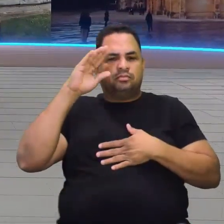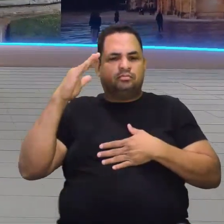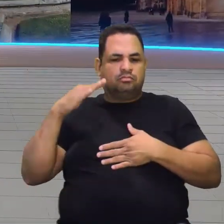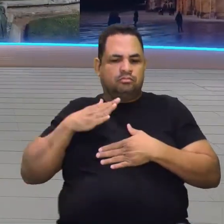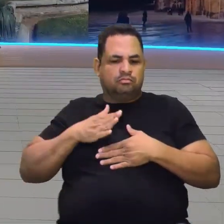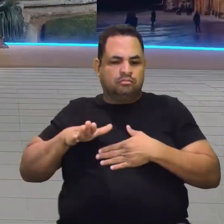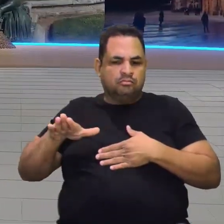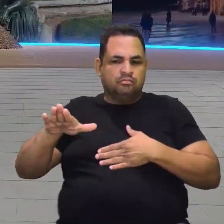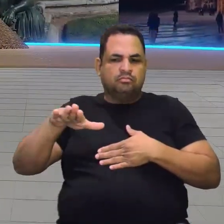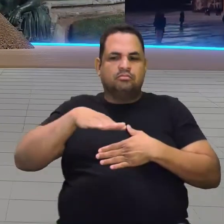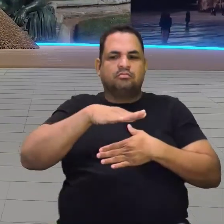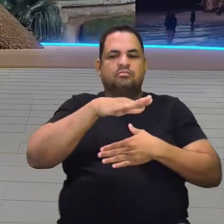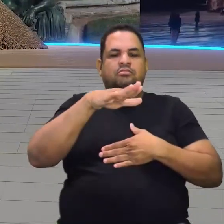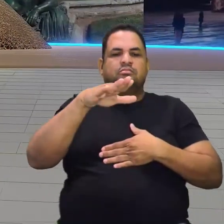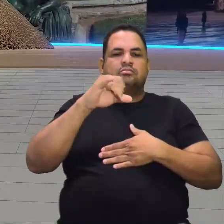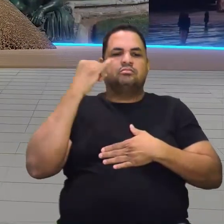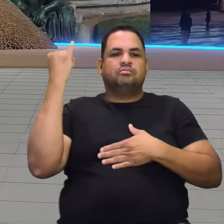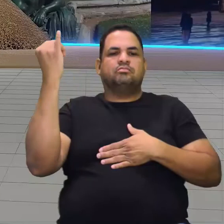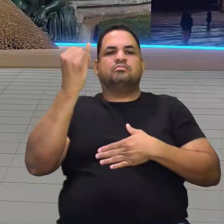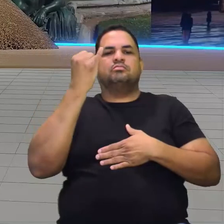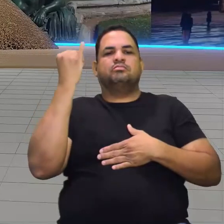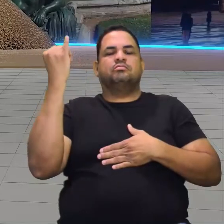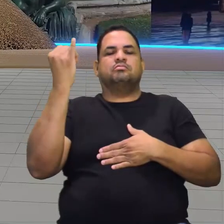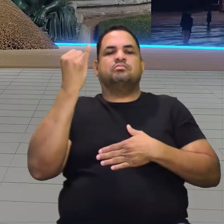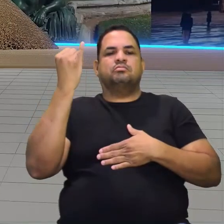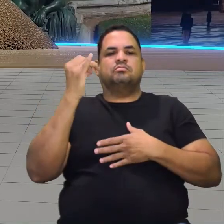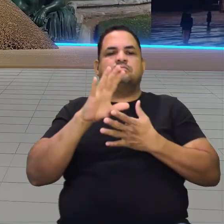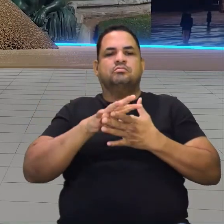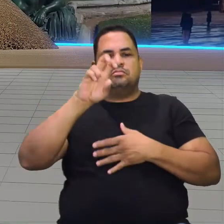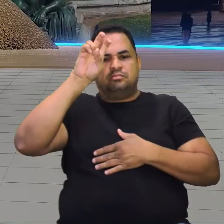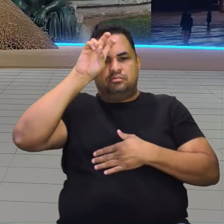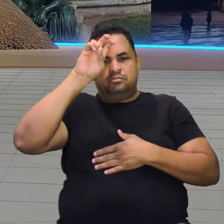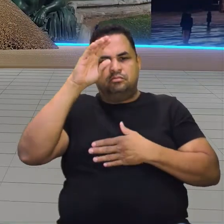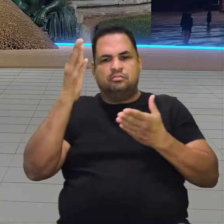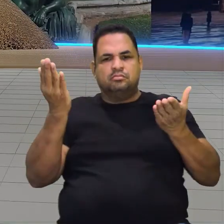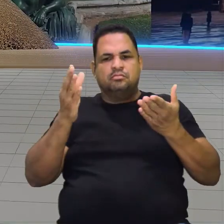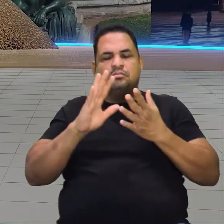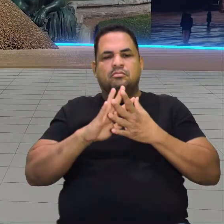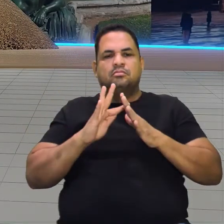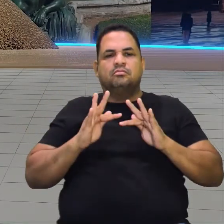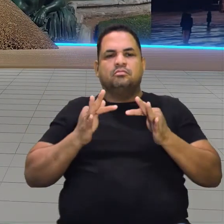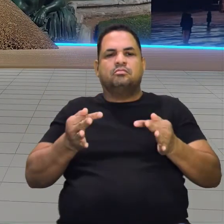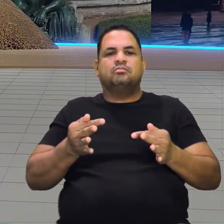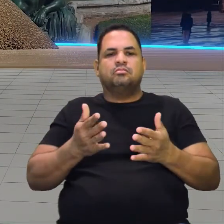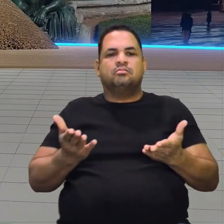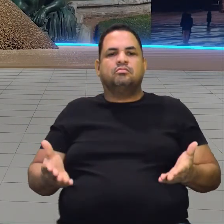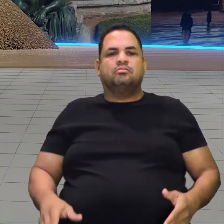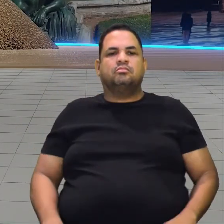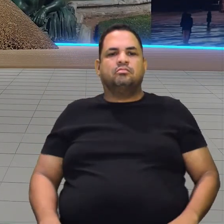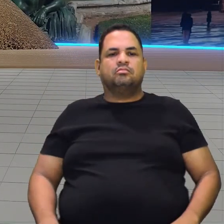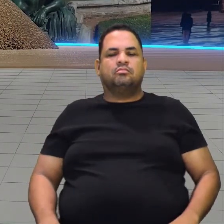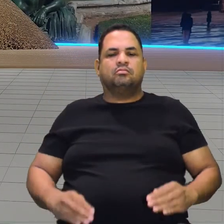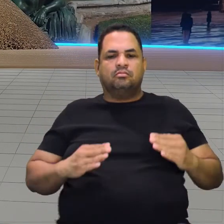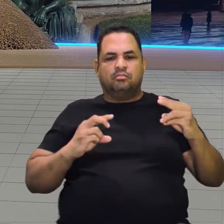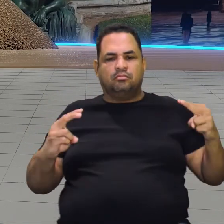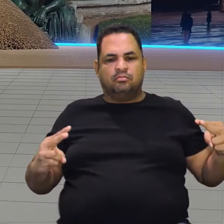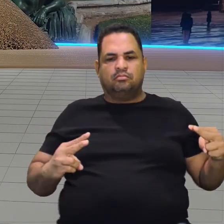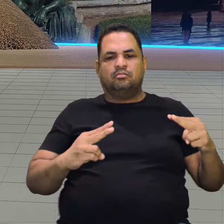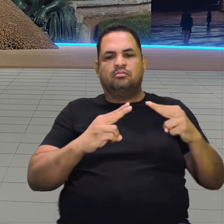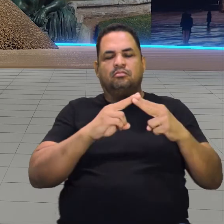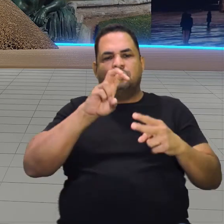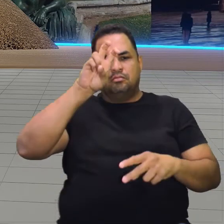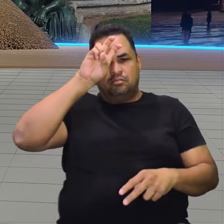onde nós vimos a importância do Egito. E aqui eu termino com vocês aqui com as pirâmides egípcias do meu